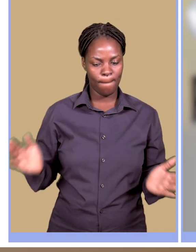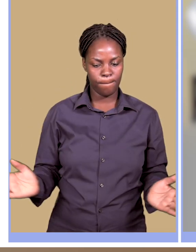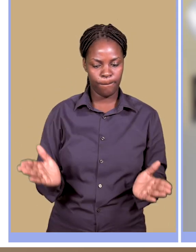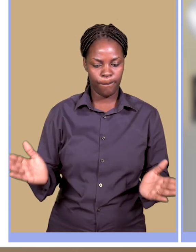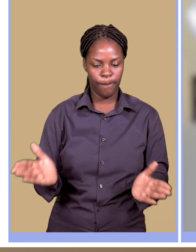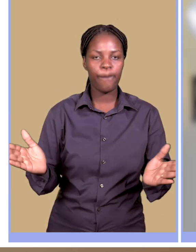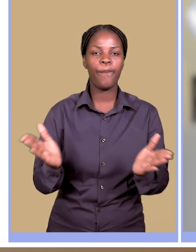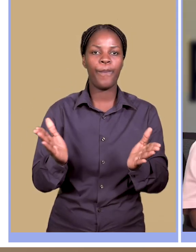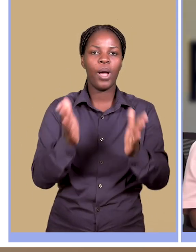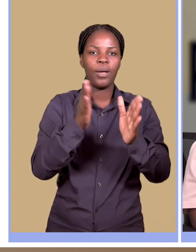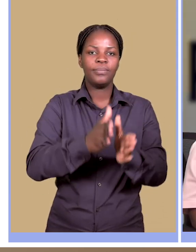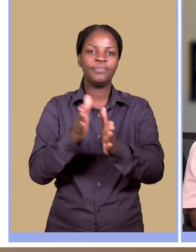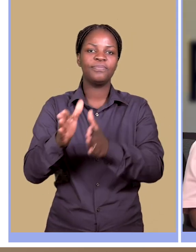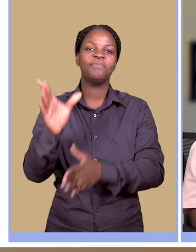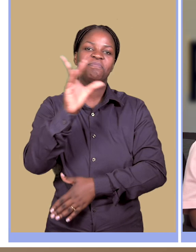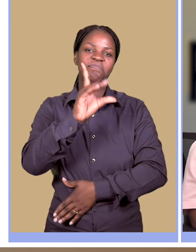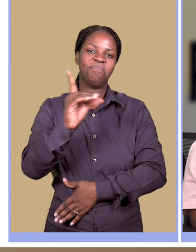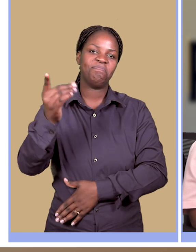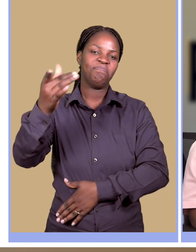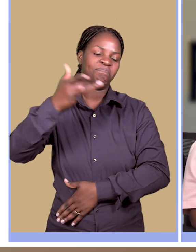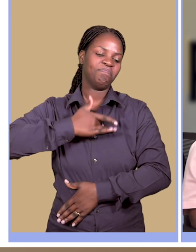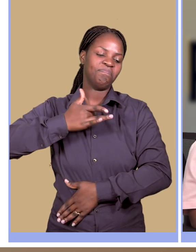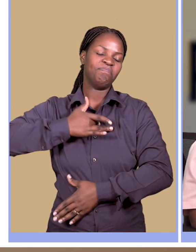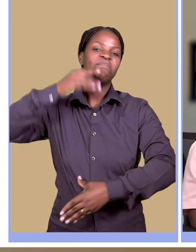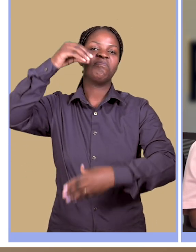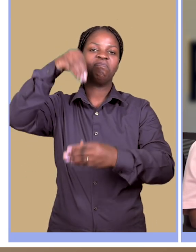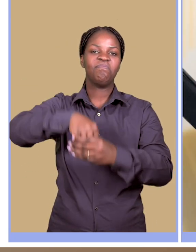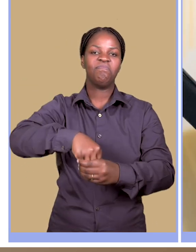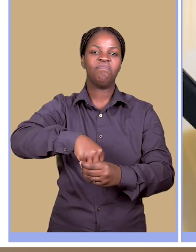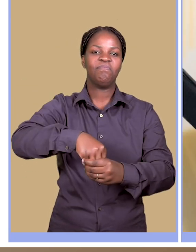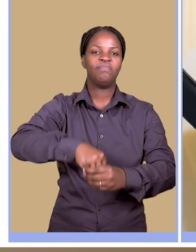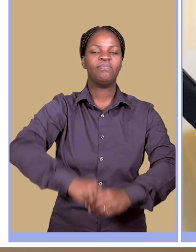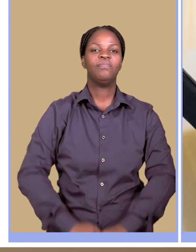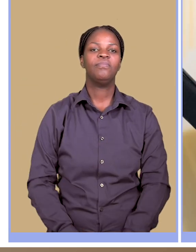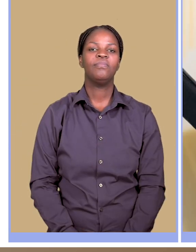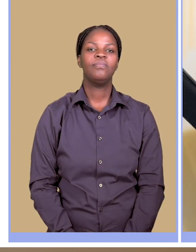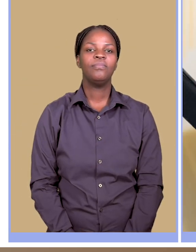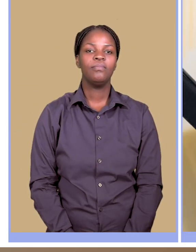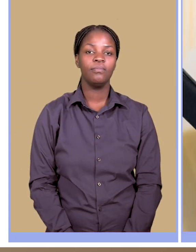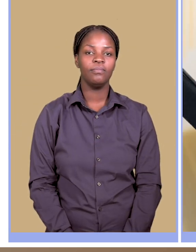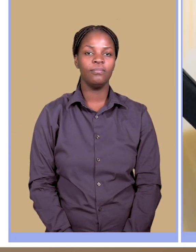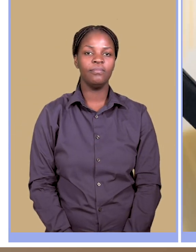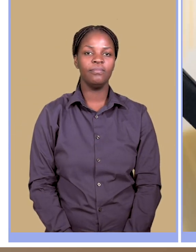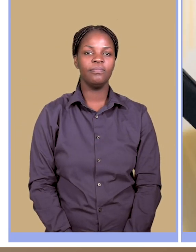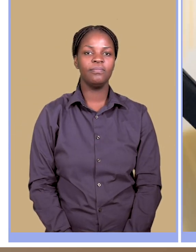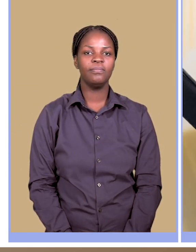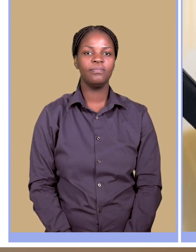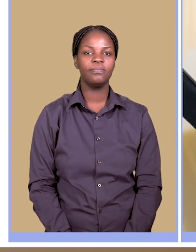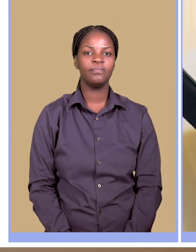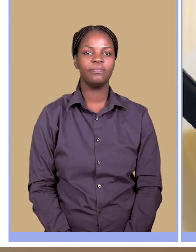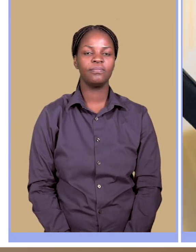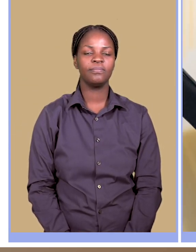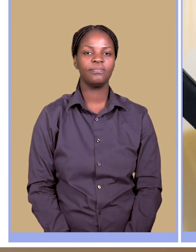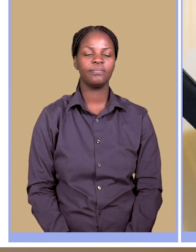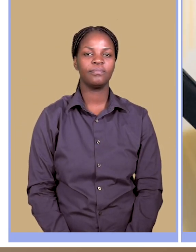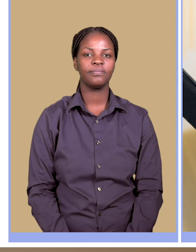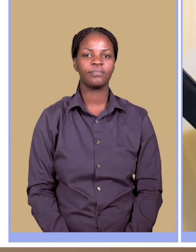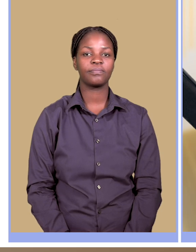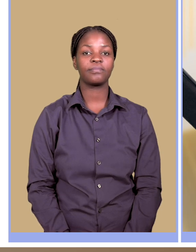sintam dentro da TV Surdo. Sim, pois. Então, é importante